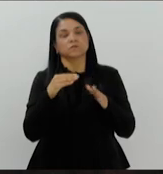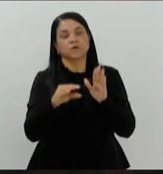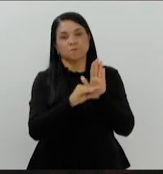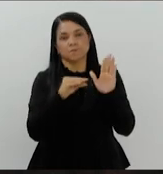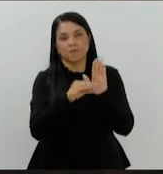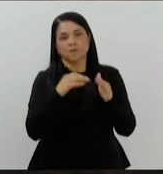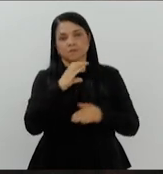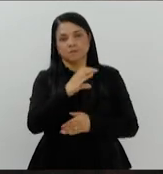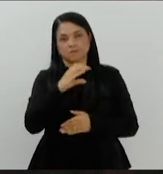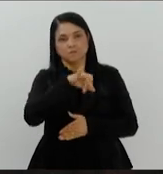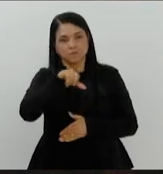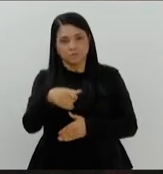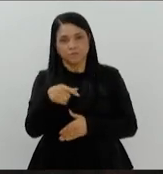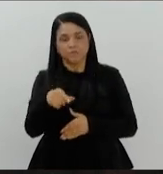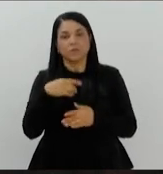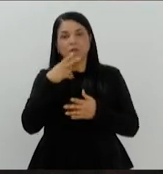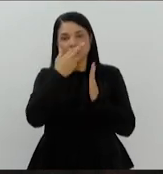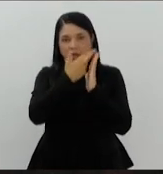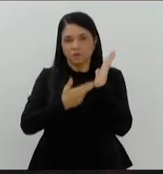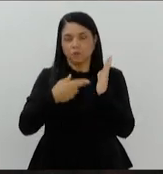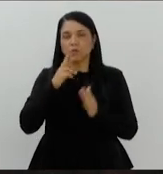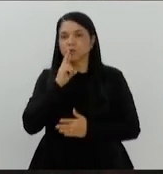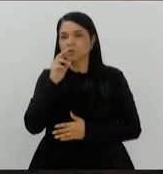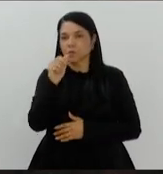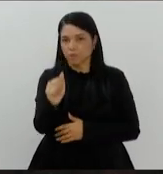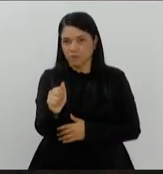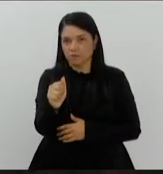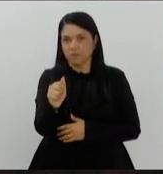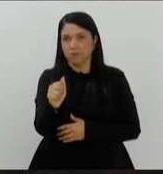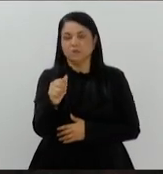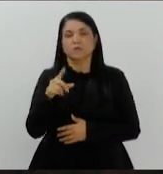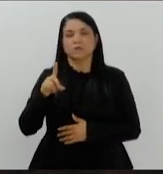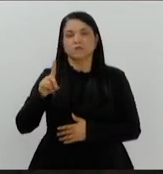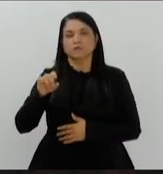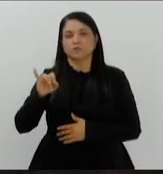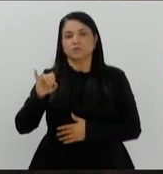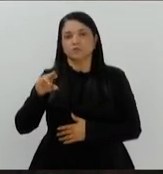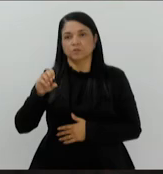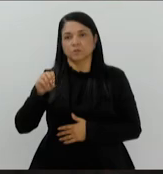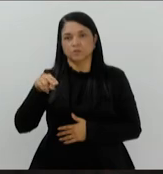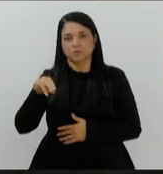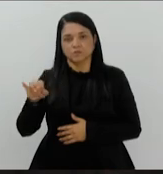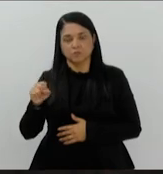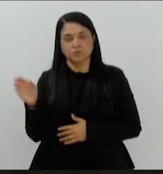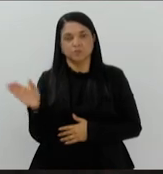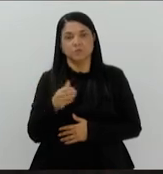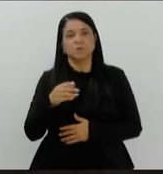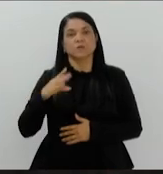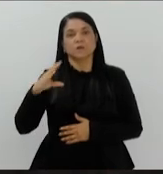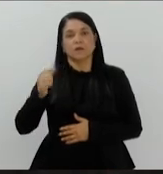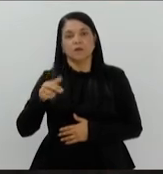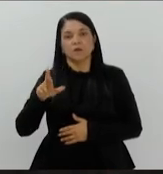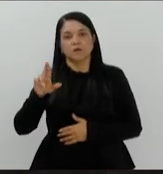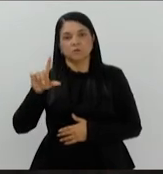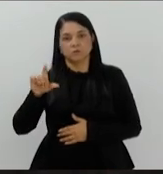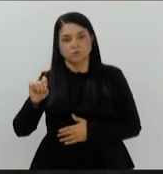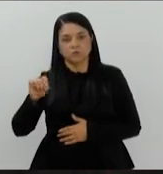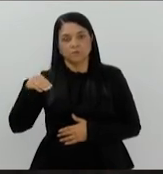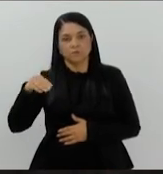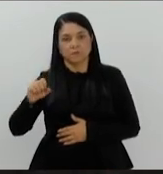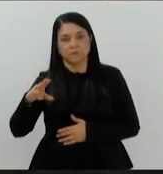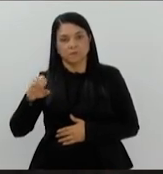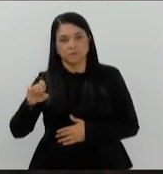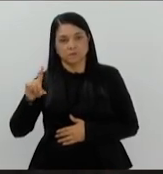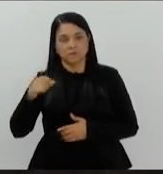Justiça. Relatores, deputado Rodrigo Amorim, Dionísio Lins e Carlos Macedo. Em discussão, não havendo quem